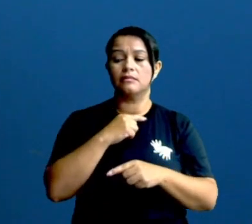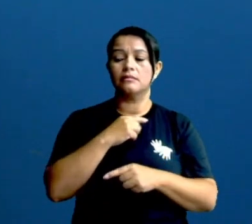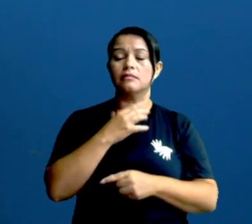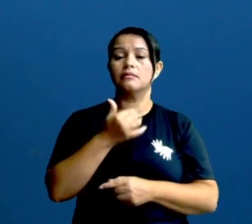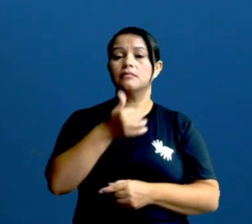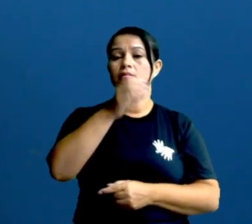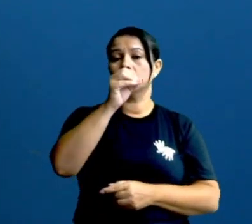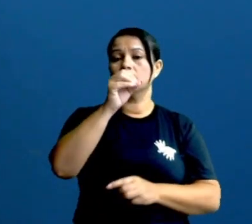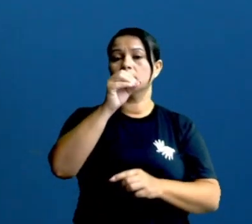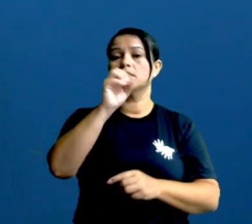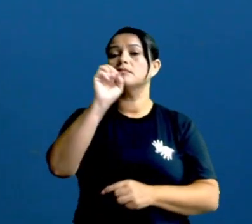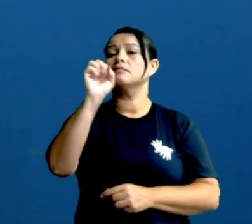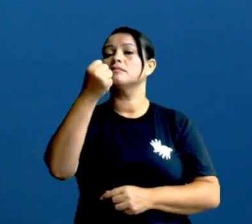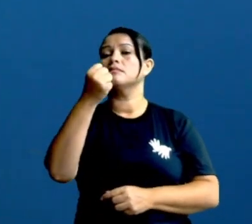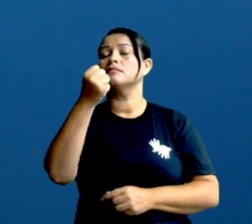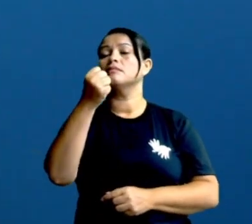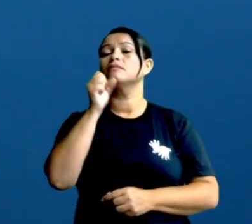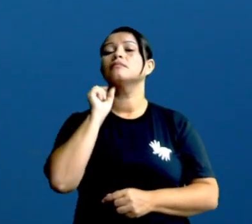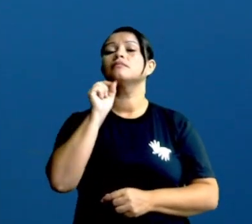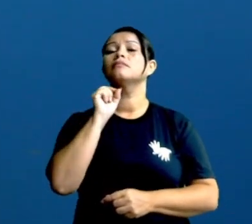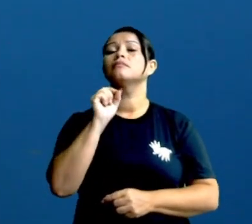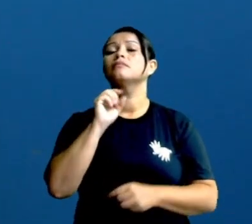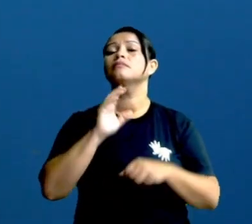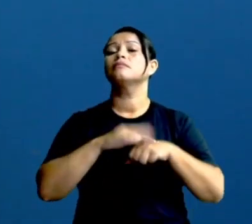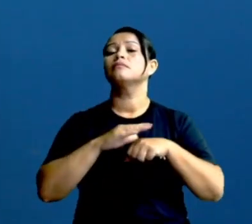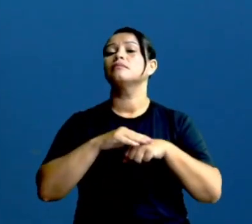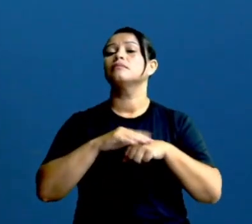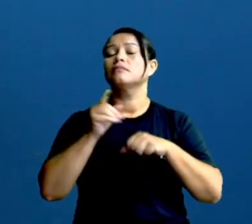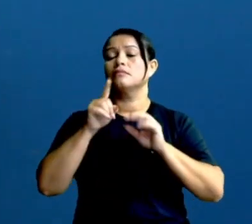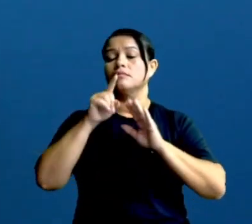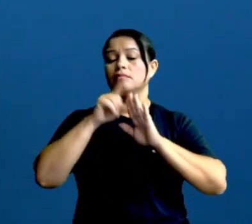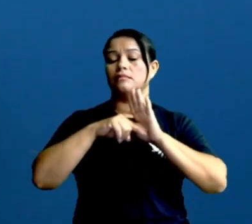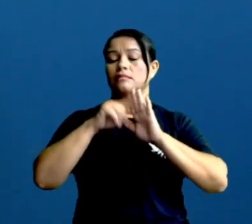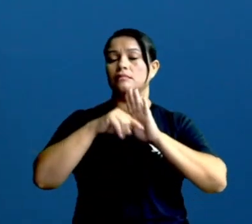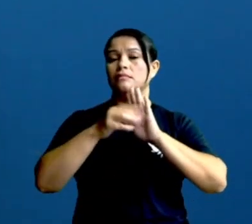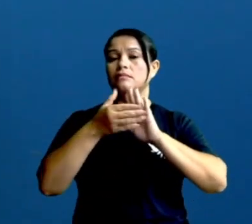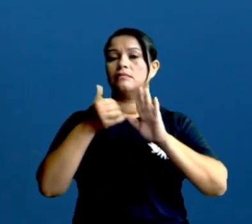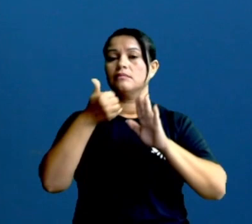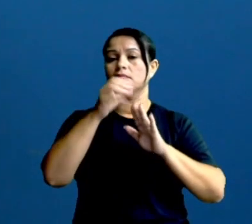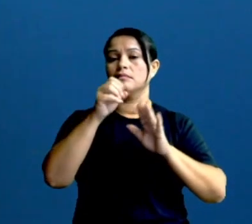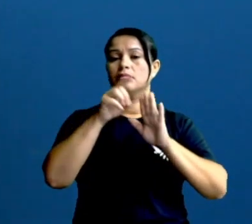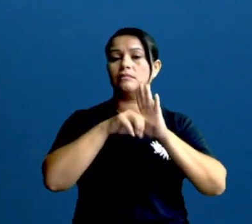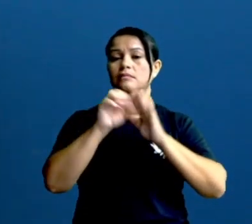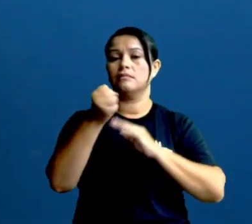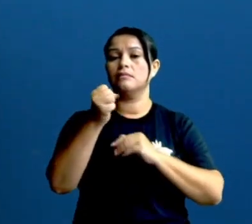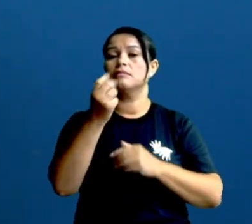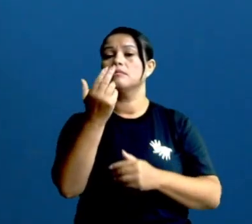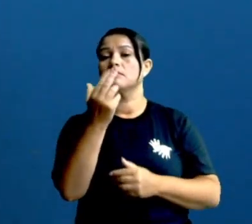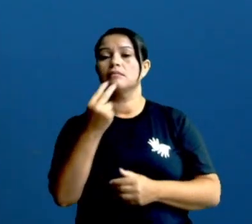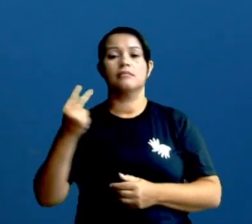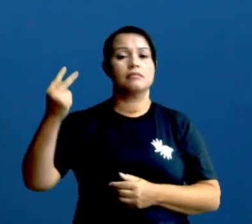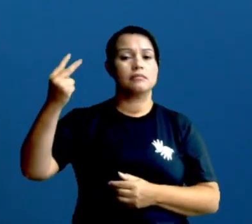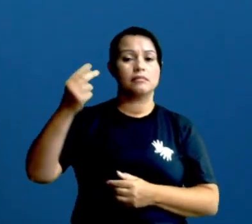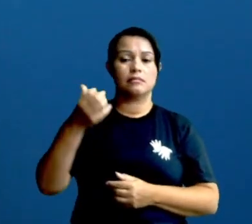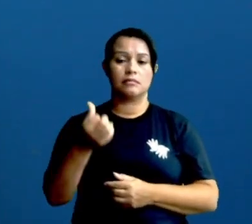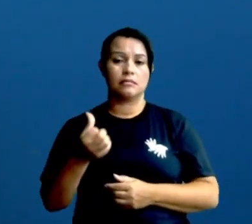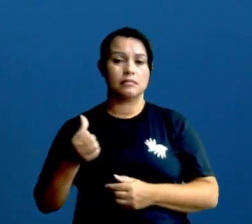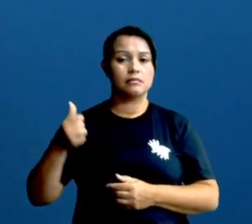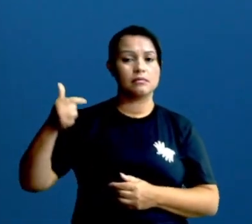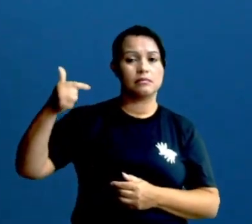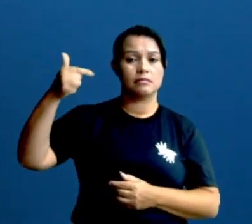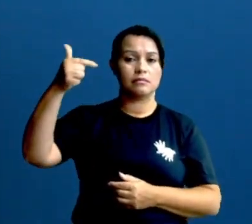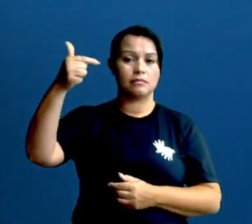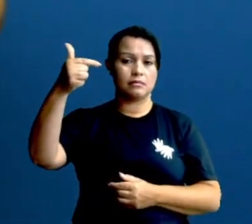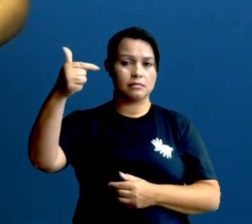expoente 10 e 8. Então, o que é que eu vou fazer? Vou subtrair 10 menos 8, que é igual a quanto? A 2. Então, eu tenho